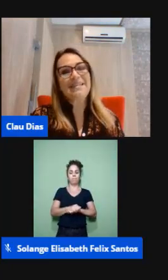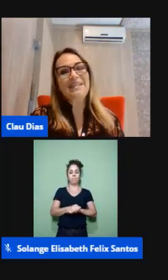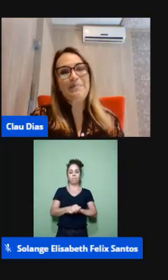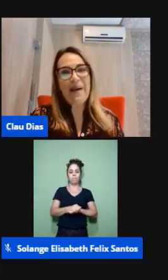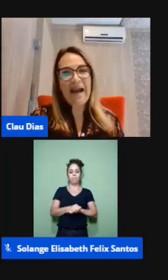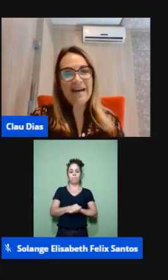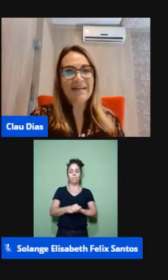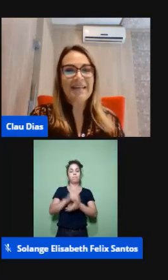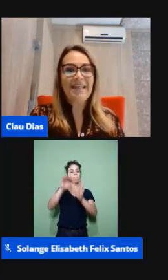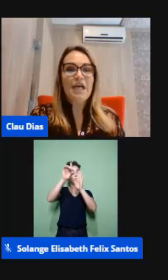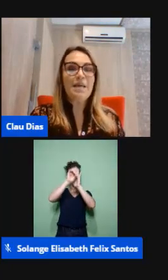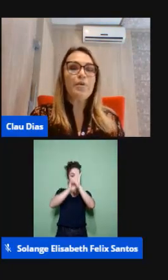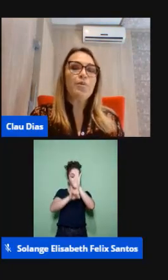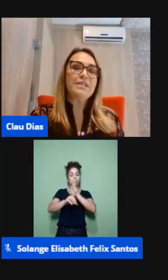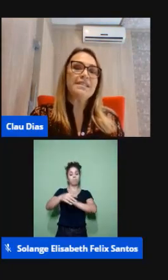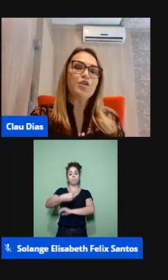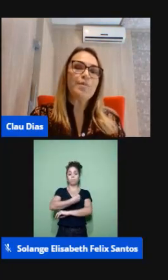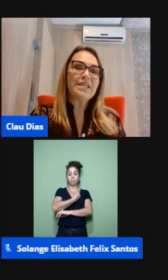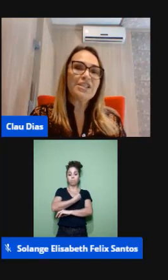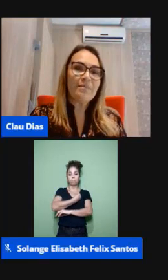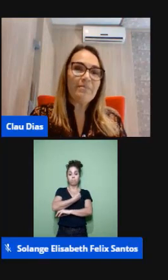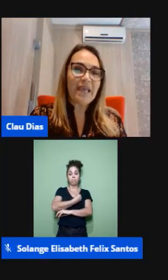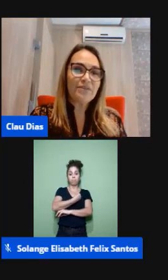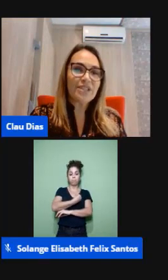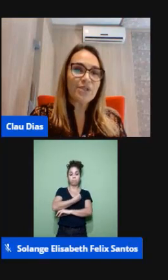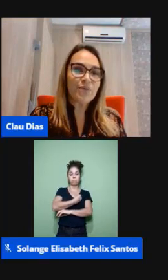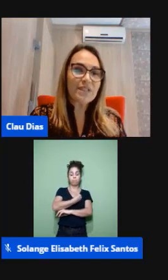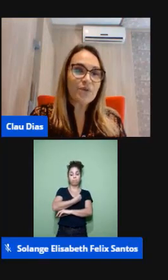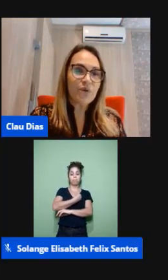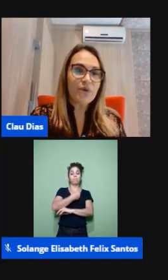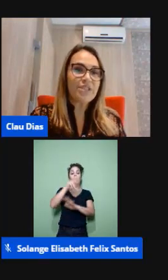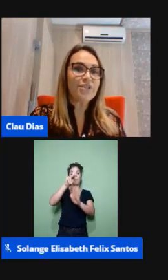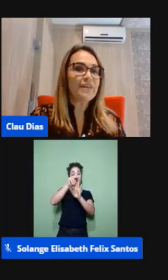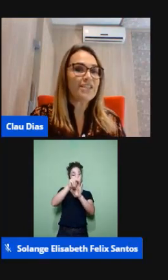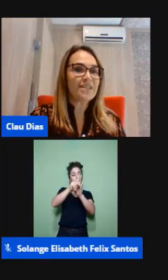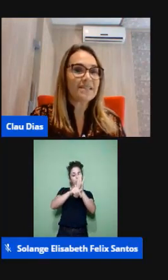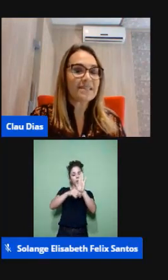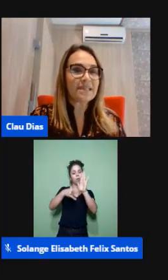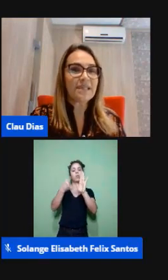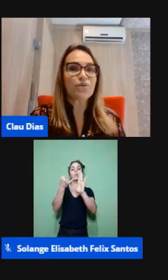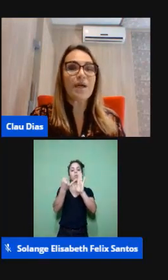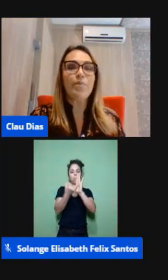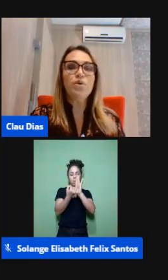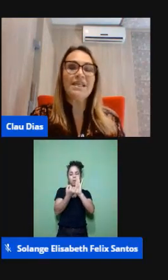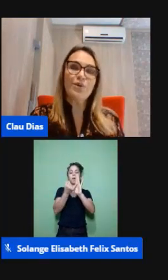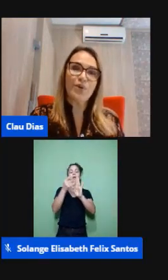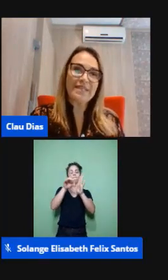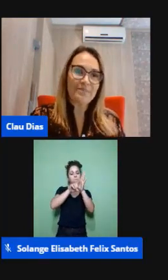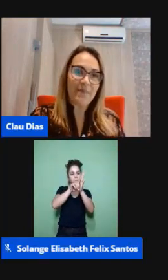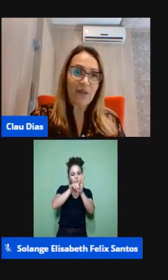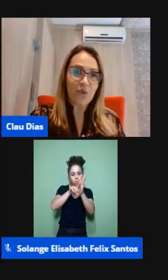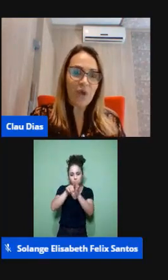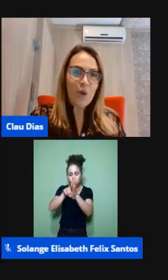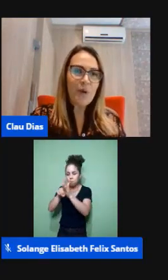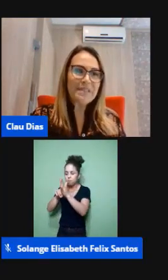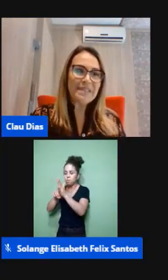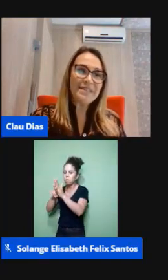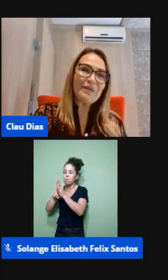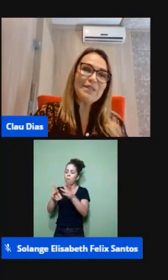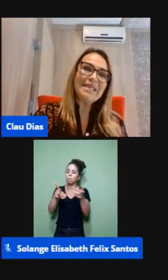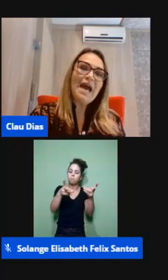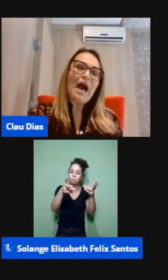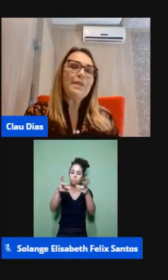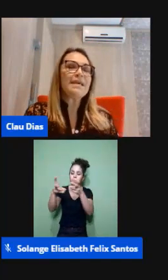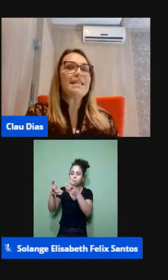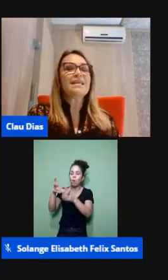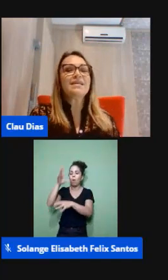Direito de participar na proposição do planejamento de situações de investigação, na busca do conhecimento. Bom,